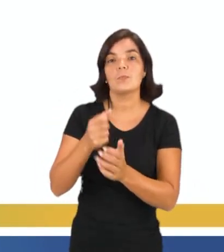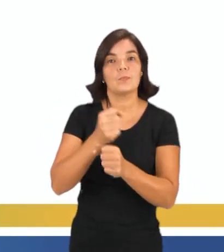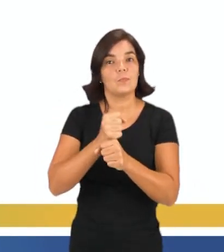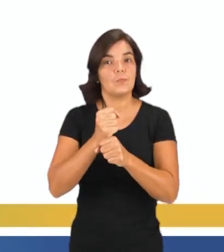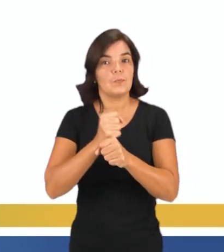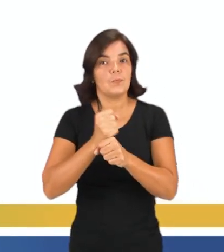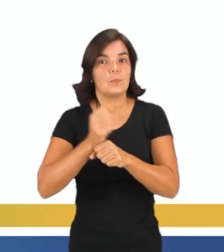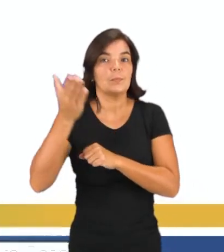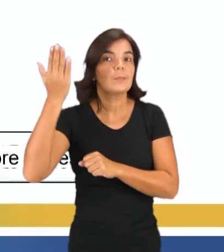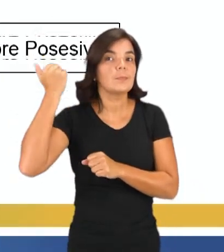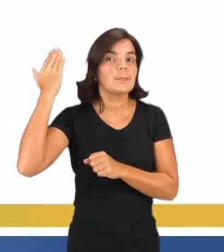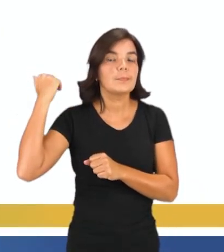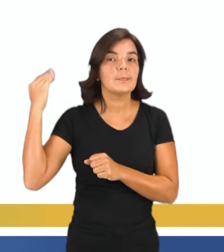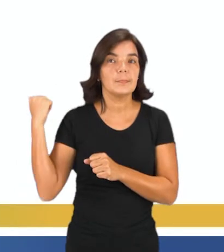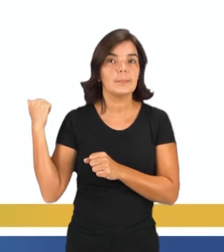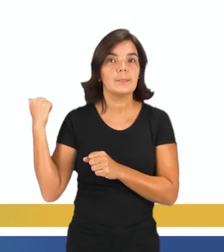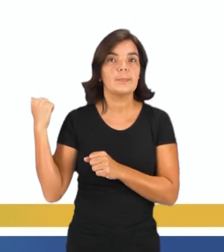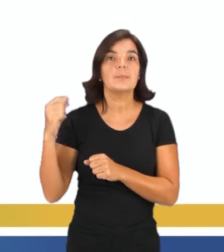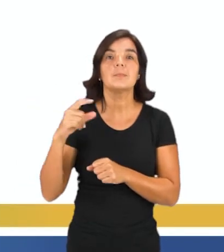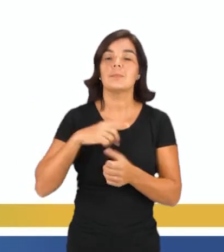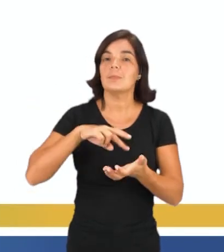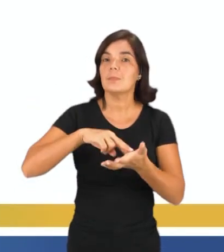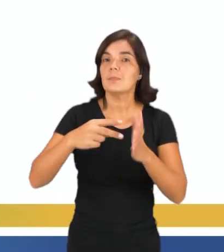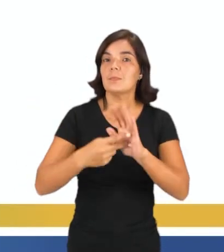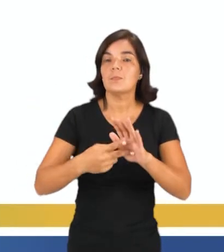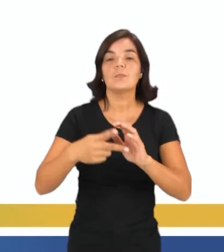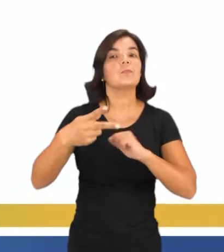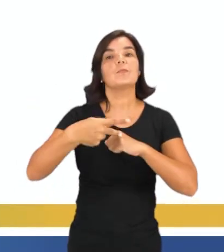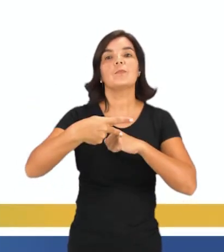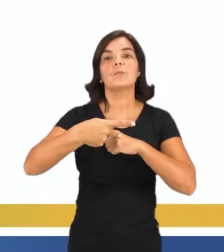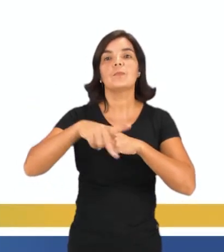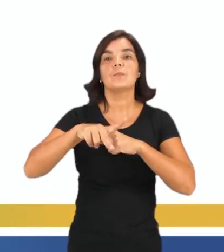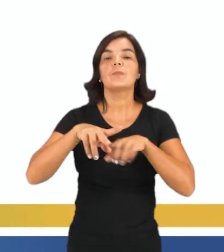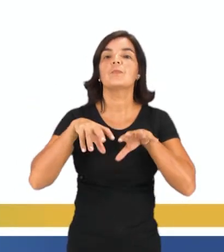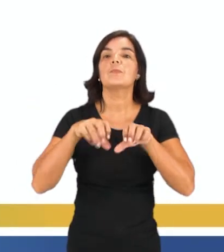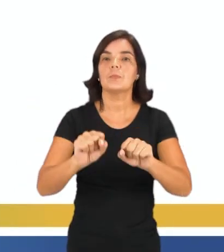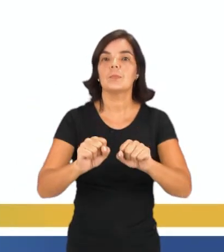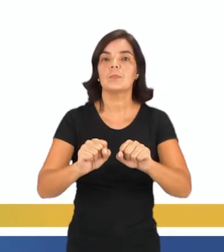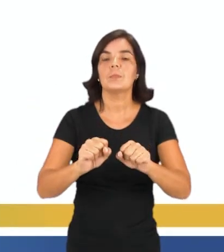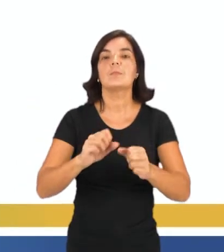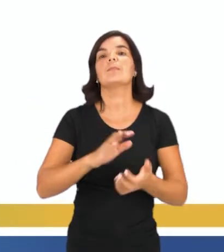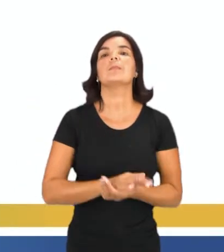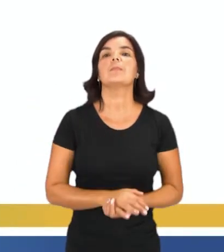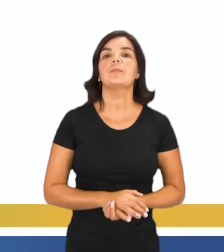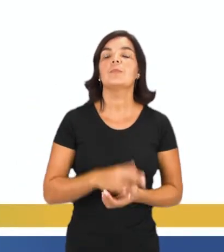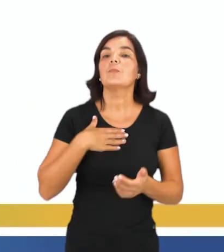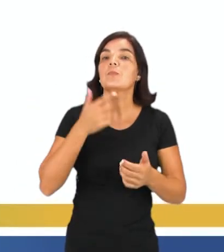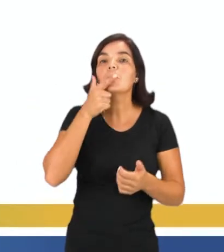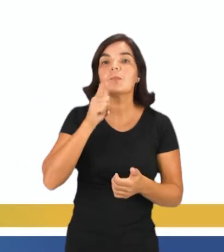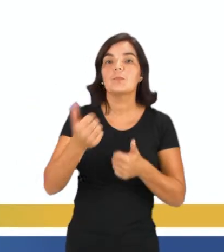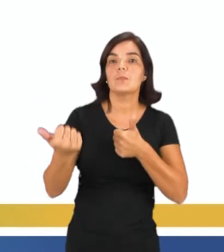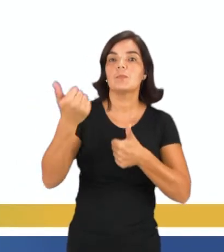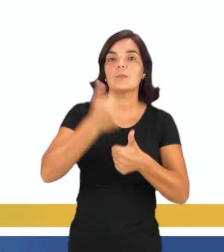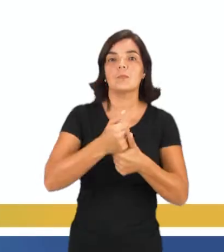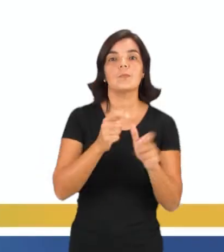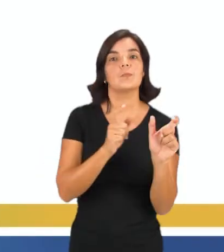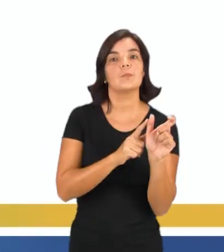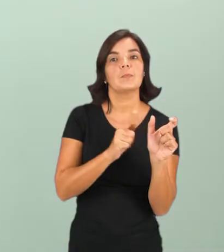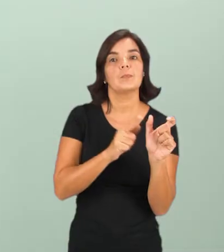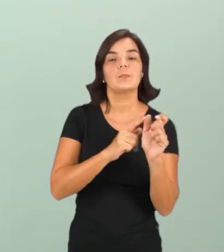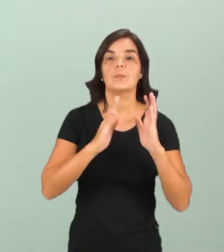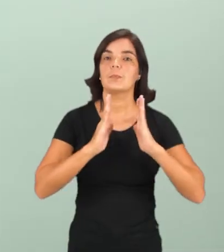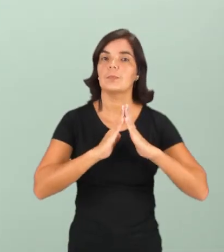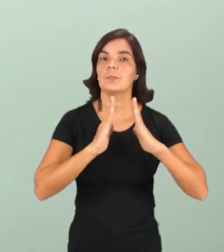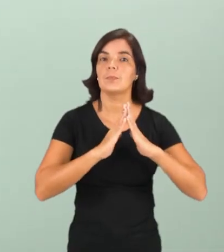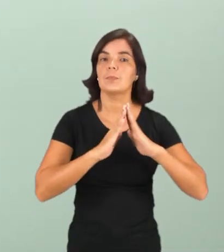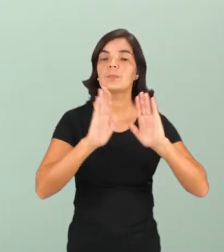passado. Nesse caso, eu tenho um pronome possessivo. Por quê? Ele conseguiu substituir a palavra casa, que já